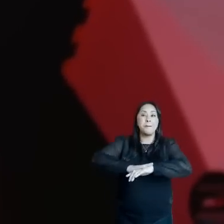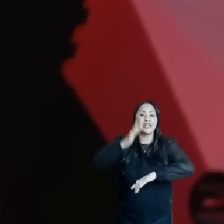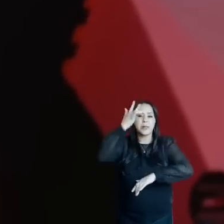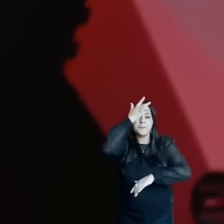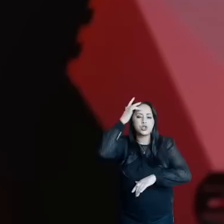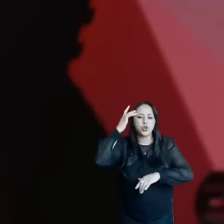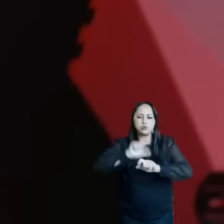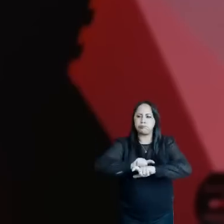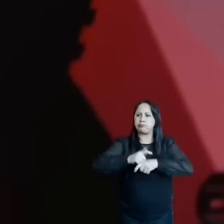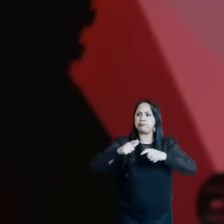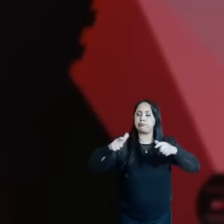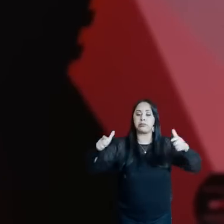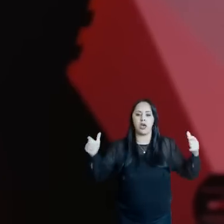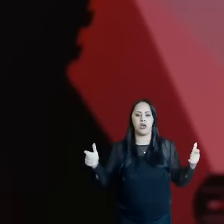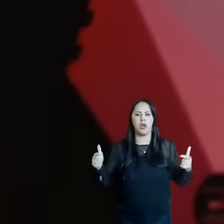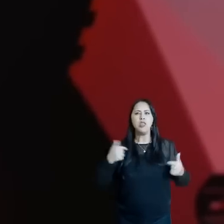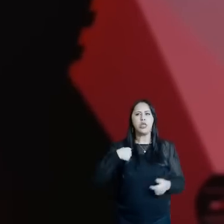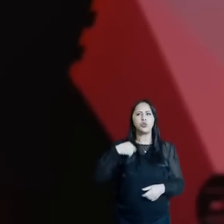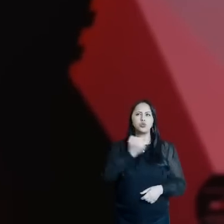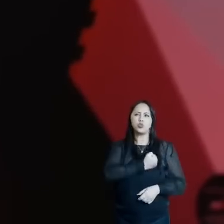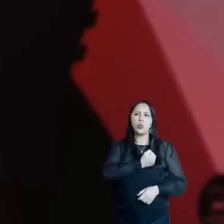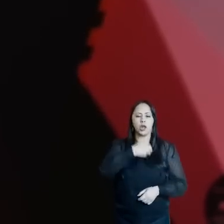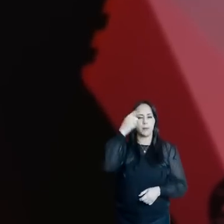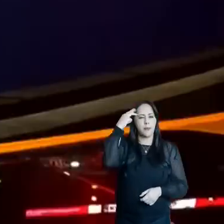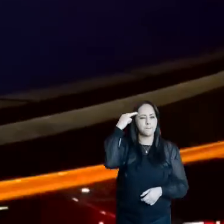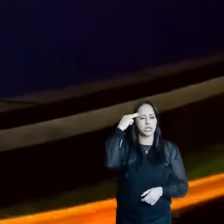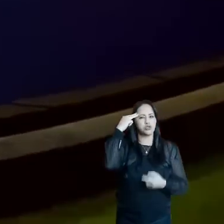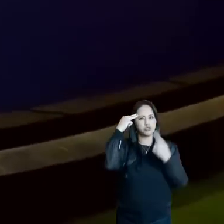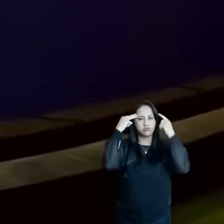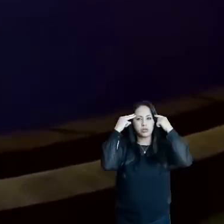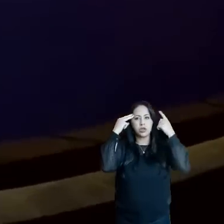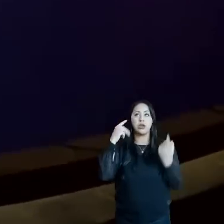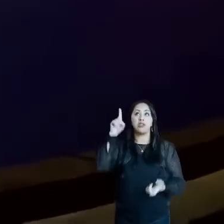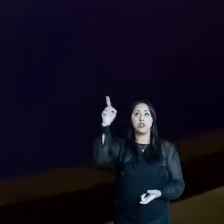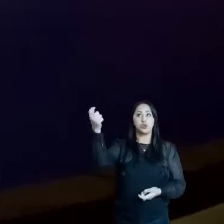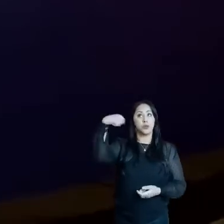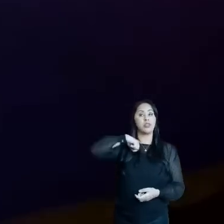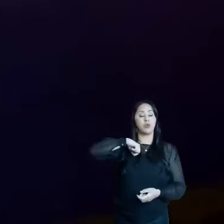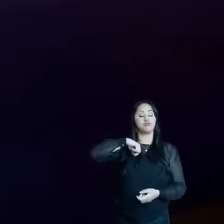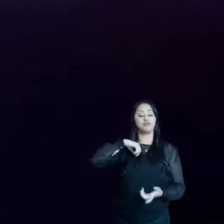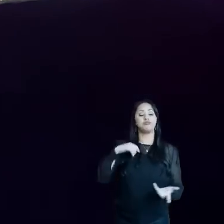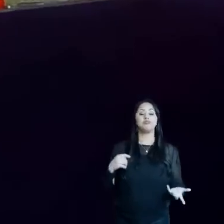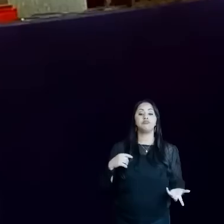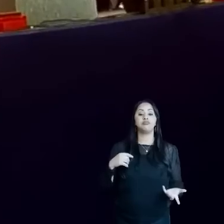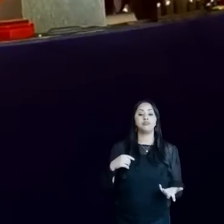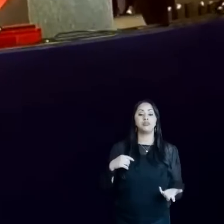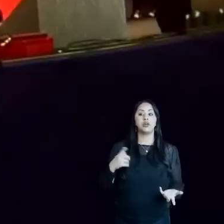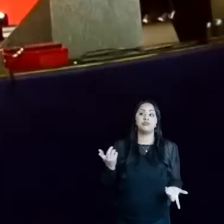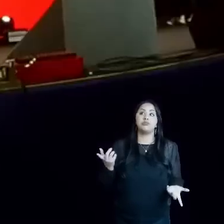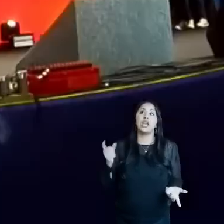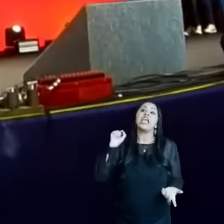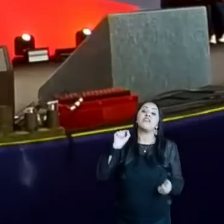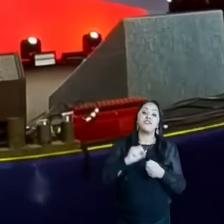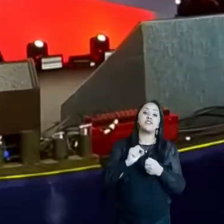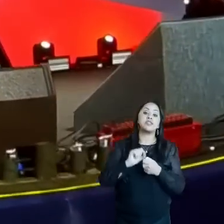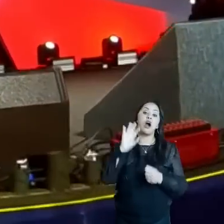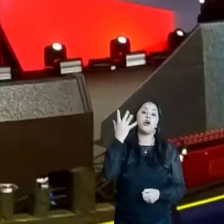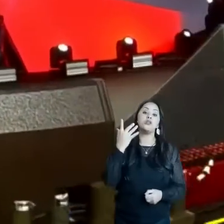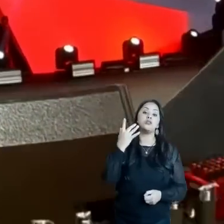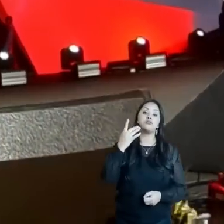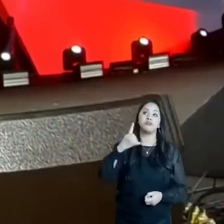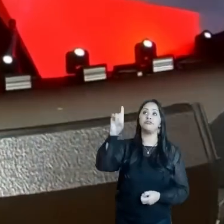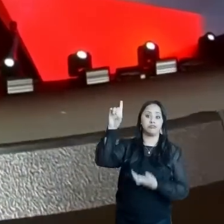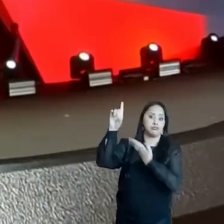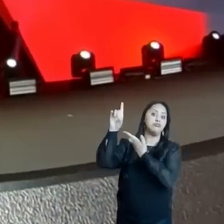possível. Eu tenho um número em mente, esse número quem me deu foi ele. E se ele deu, quem tem que fazer acontecer? Ele. E ele vai